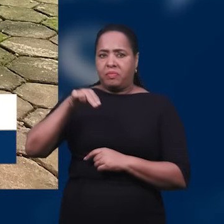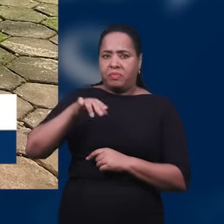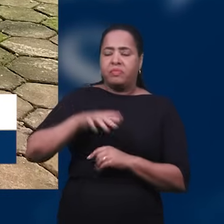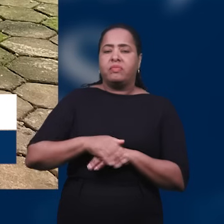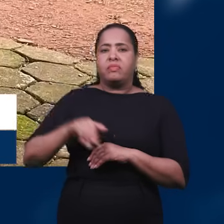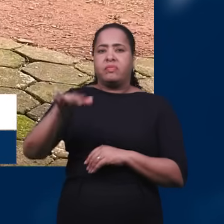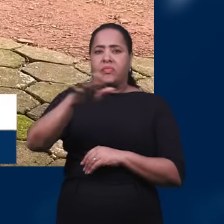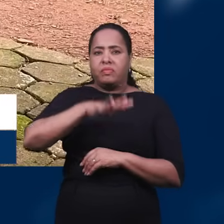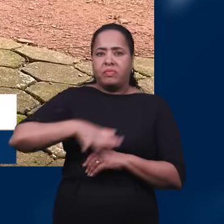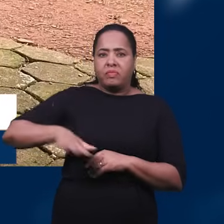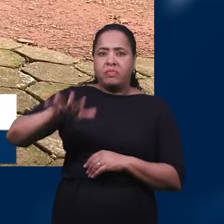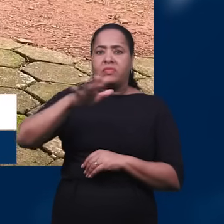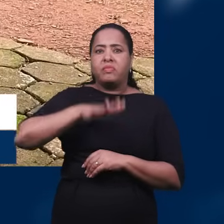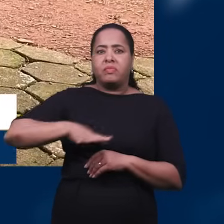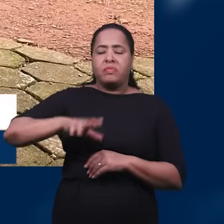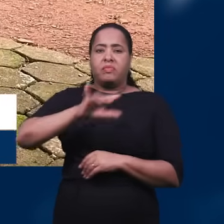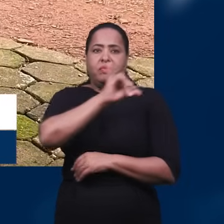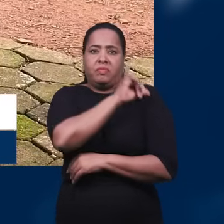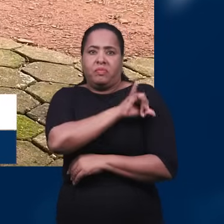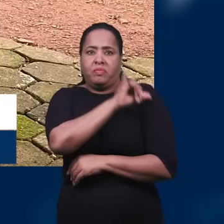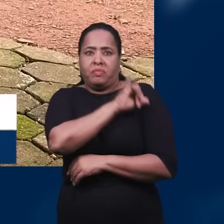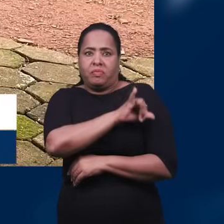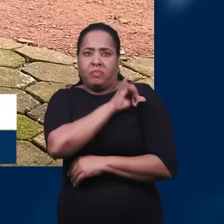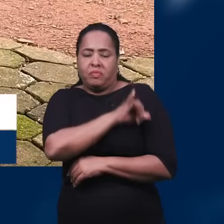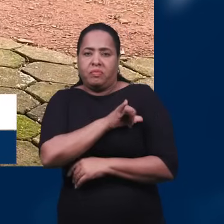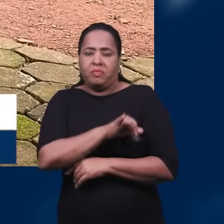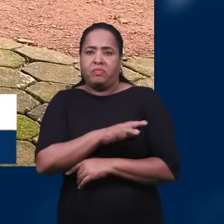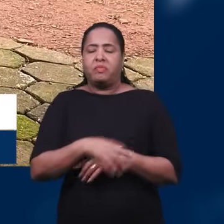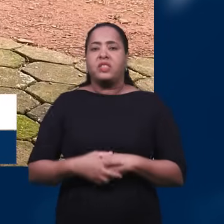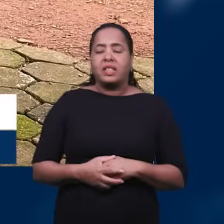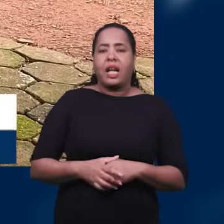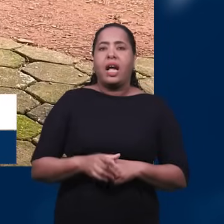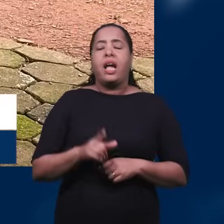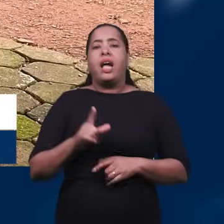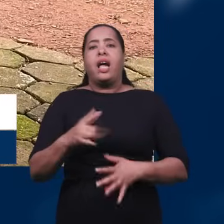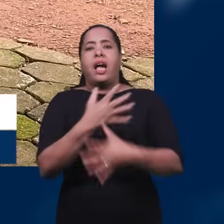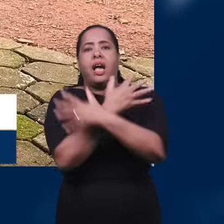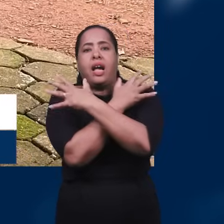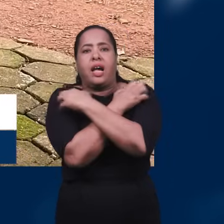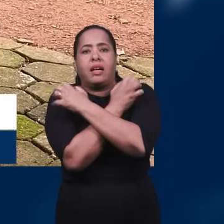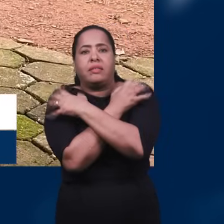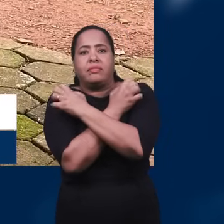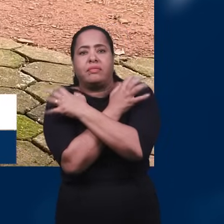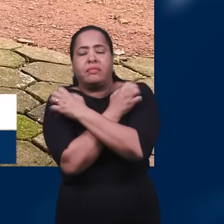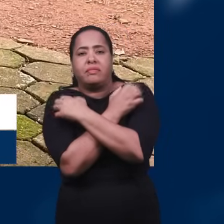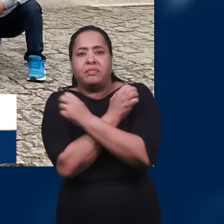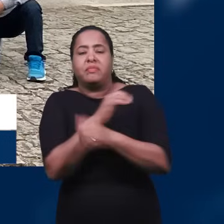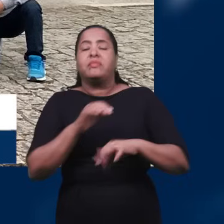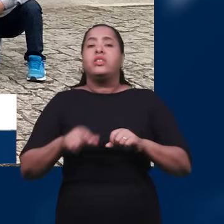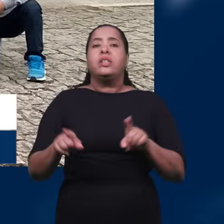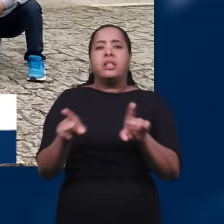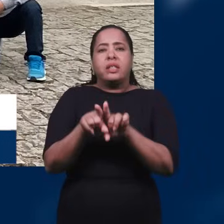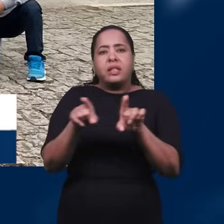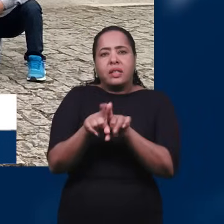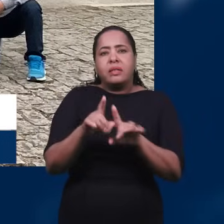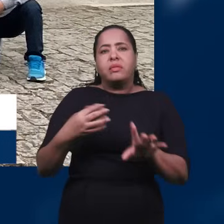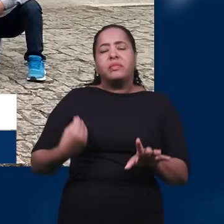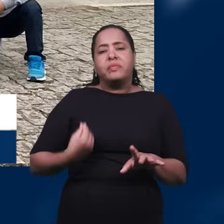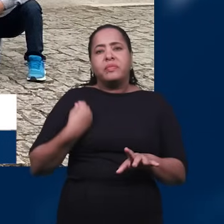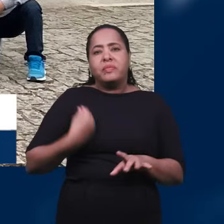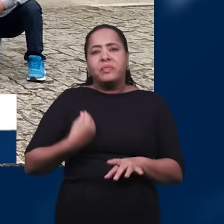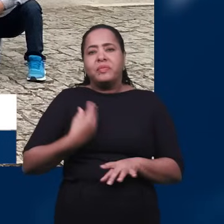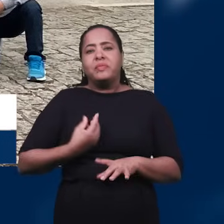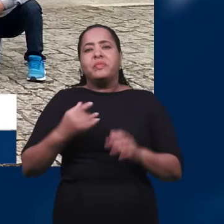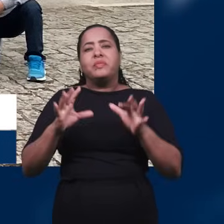onde participaram do Manaí de Cachoeira de Macacu, de um seminário onde os irmãos viveram